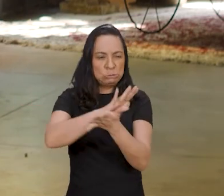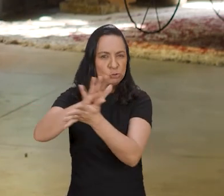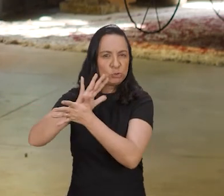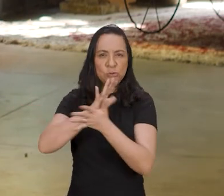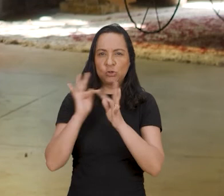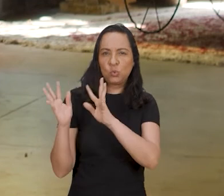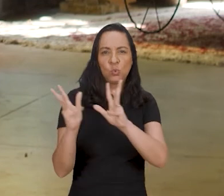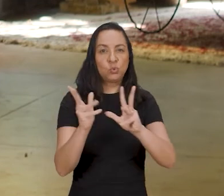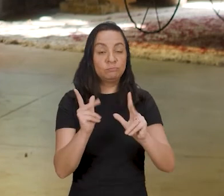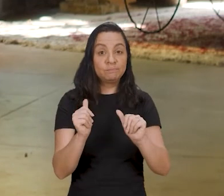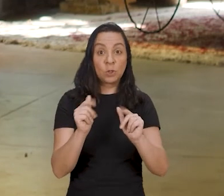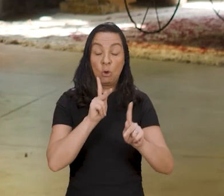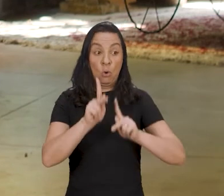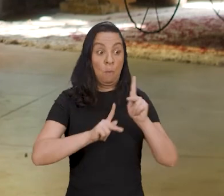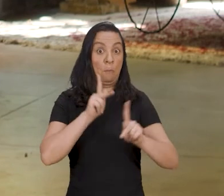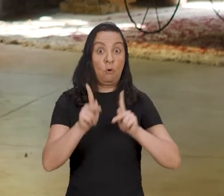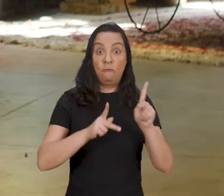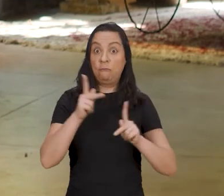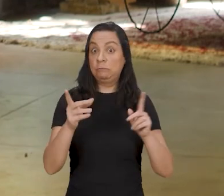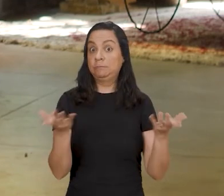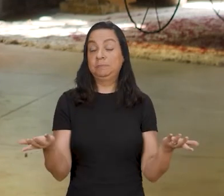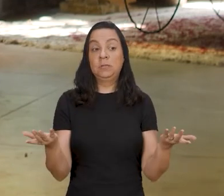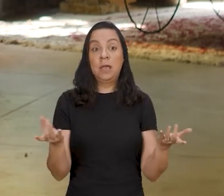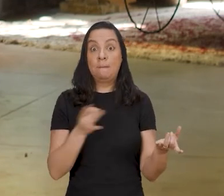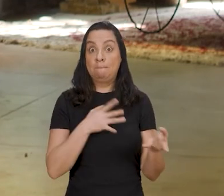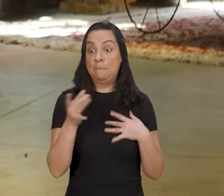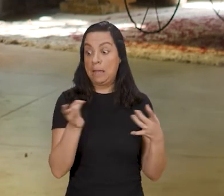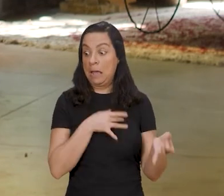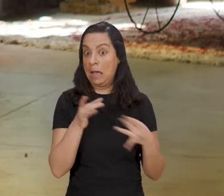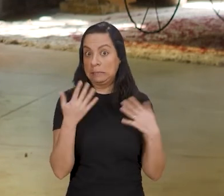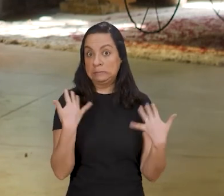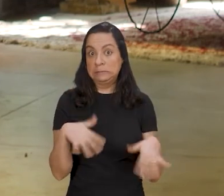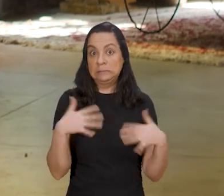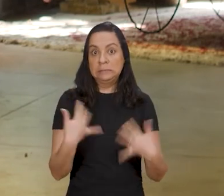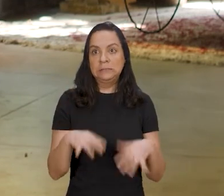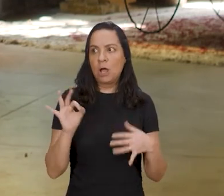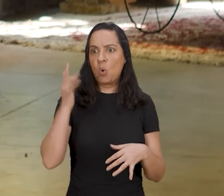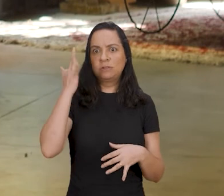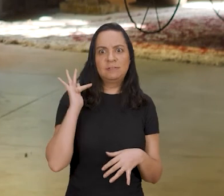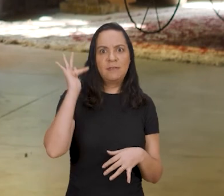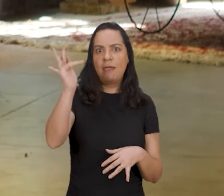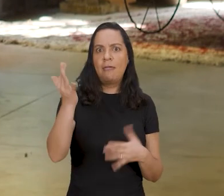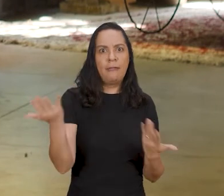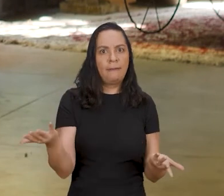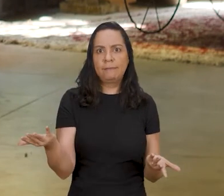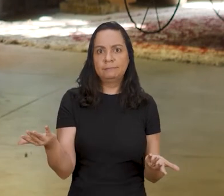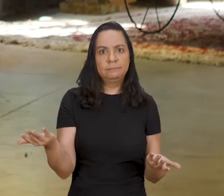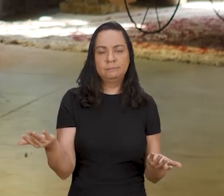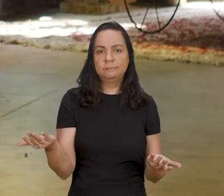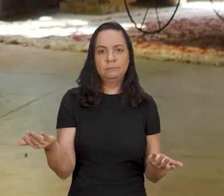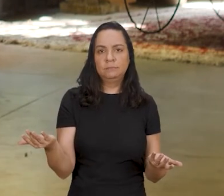consideráveis. Ou seja, o povo estava um tanto quanto apavorado do que ia acontecer na quarta-feira, na quinta-feira,